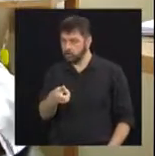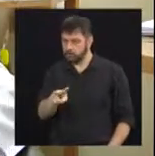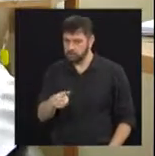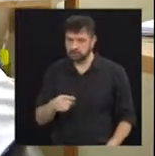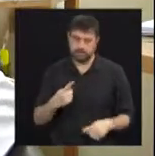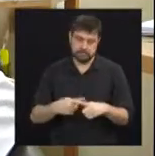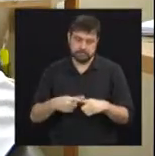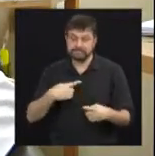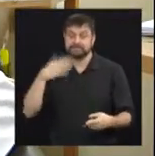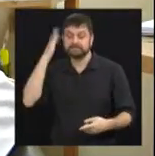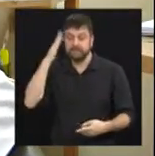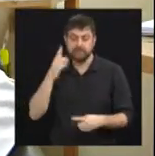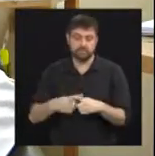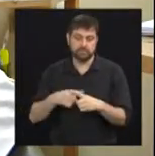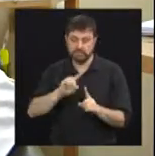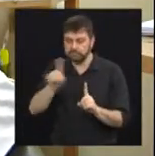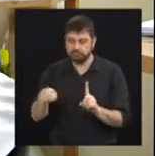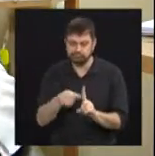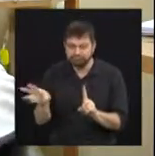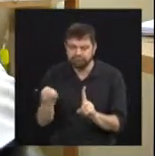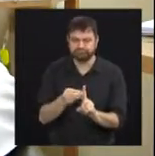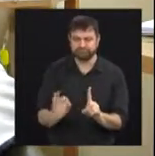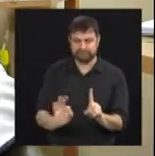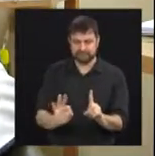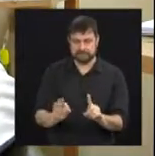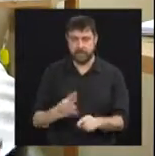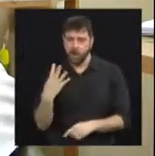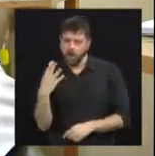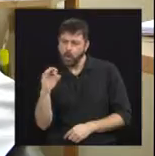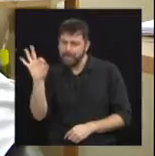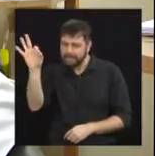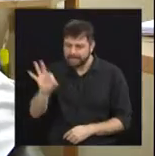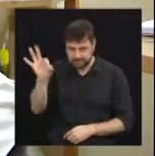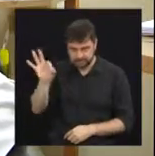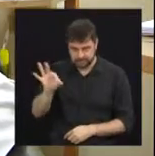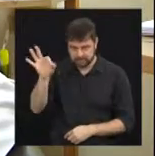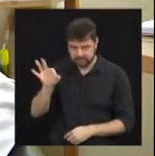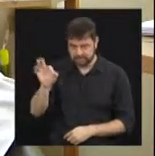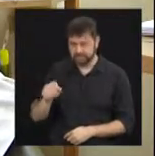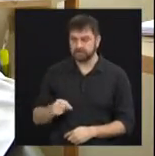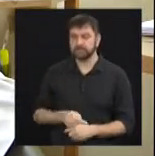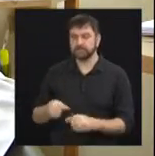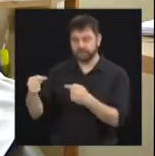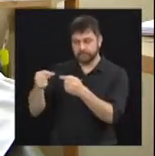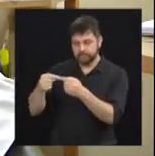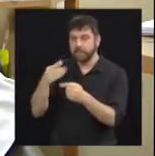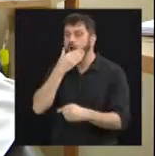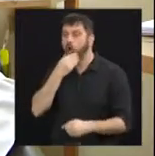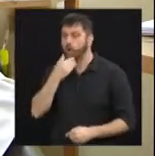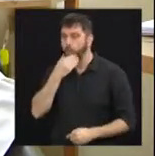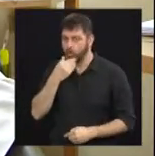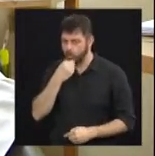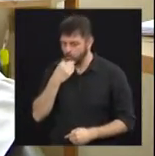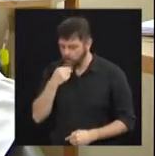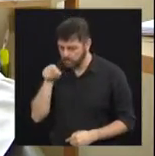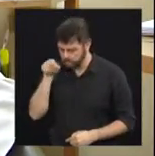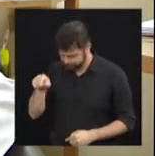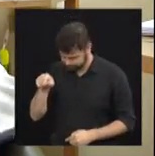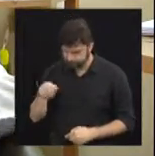um quadro de infertilidade. Em cerca de 40% das situações nós temos um fator masculino, ou seja, um fator relacionado